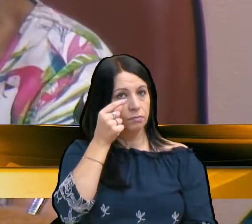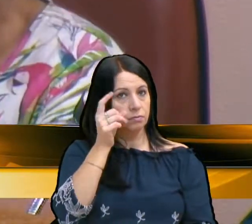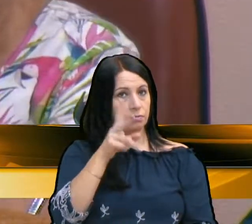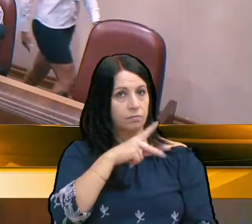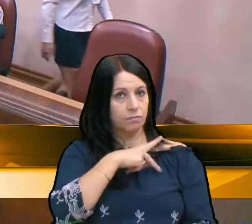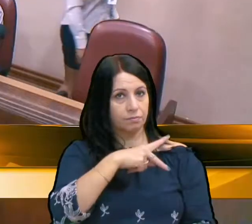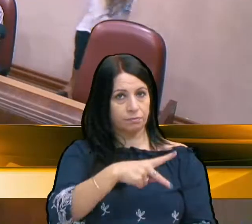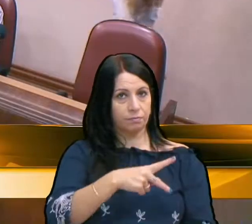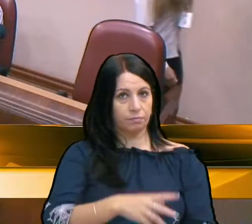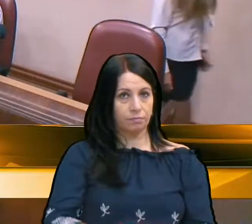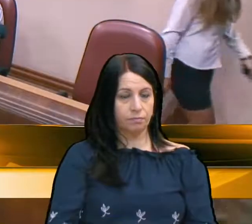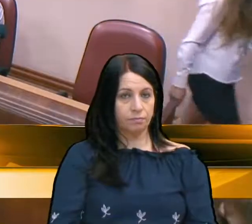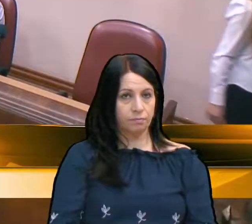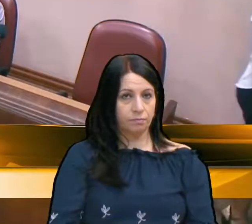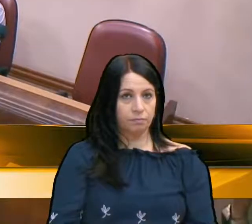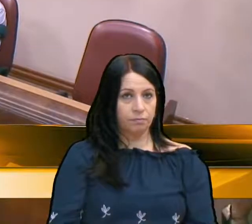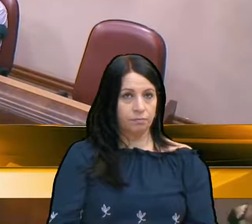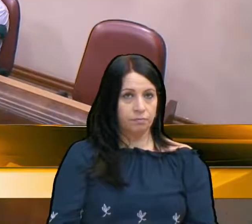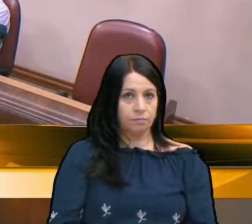isso, senhor presidente.